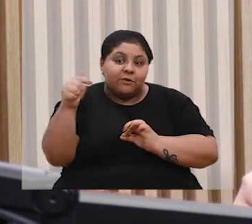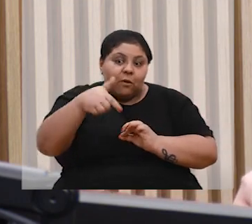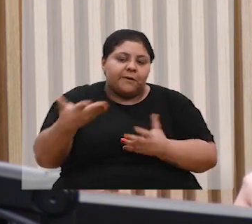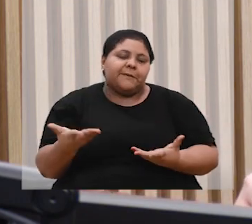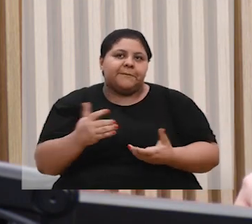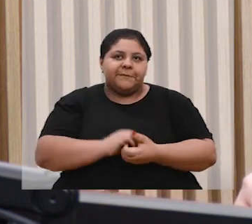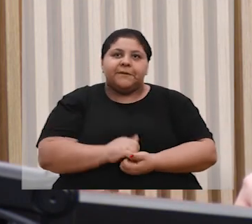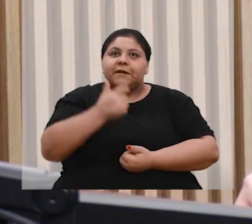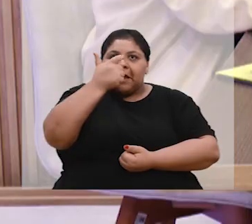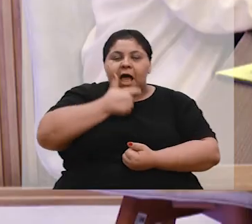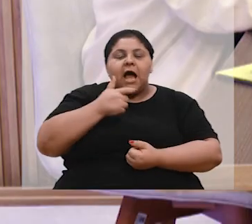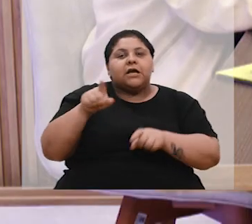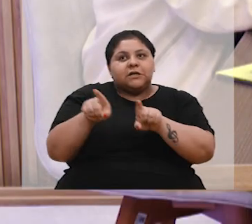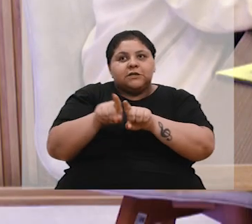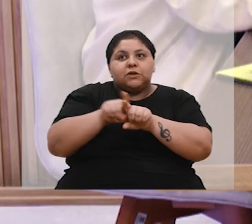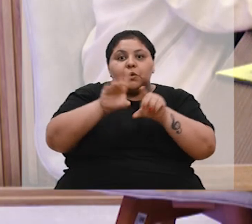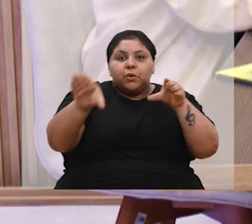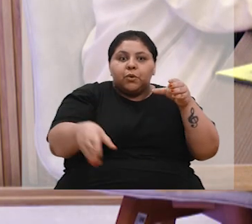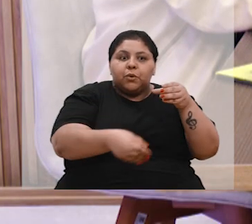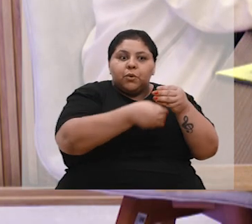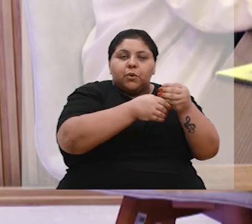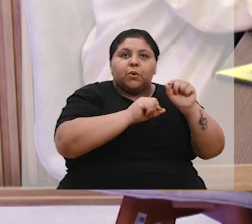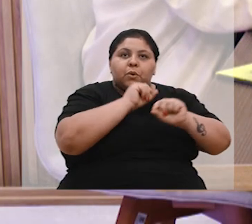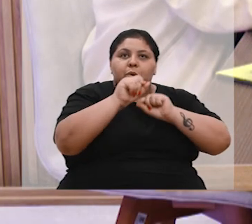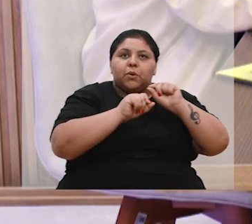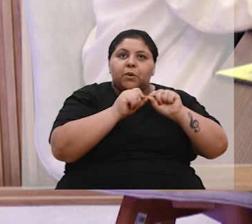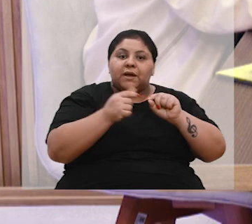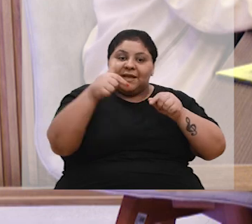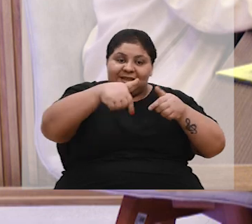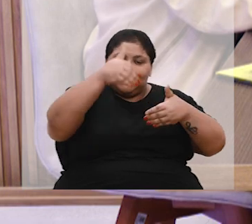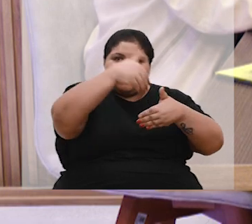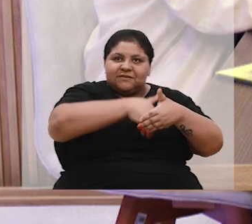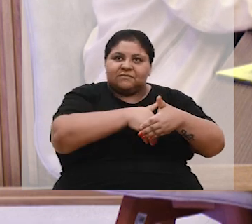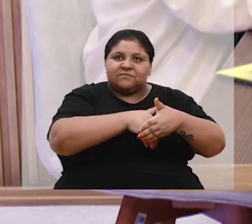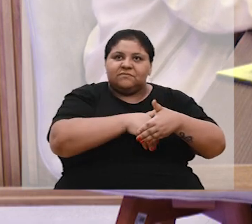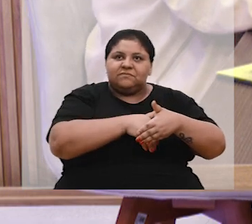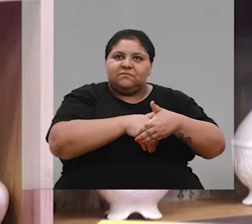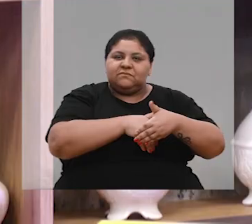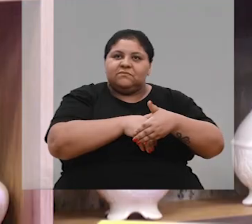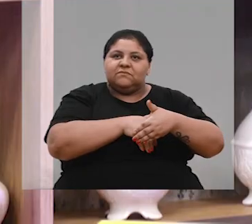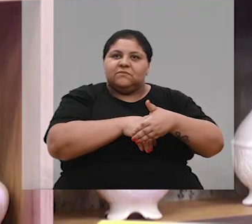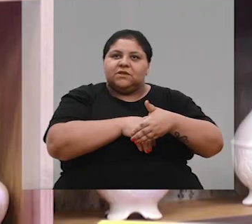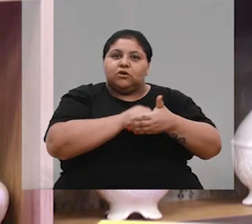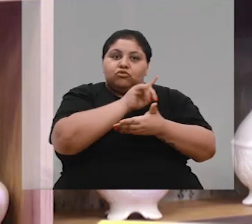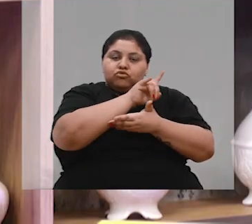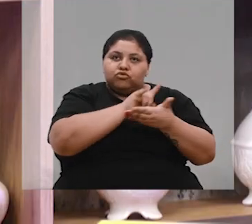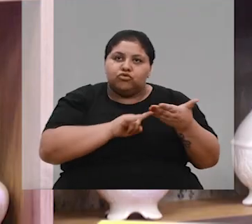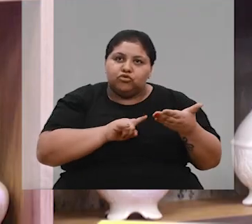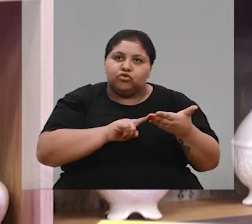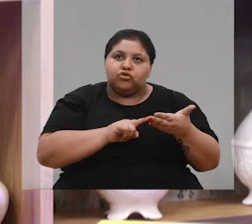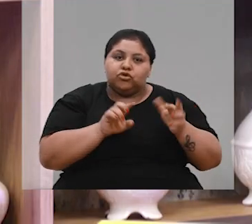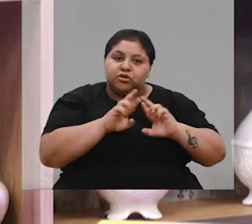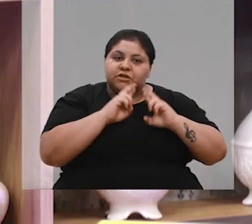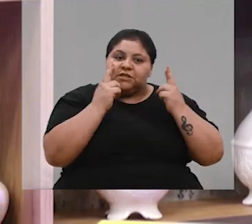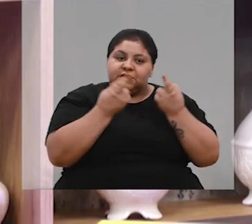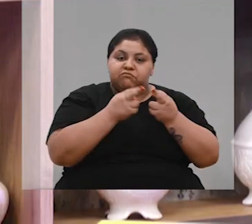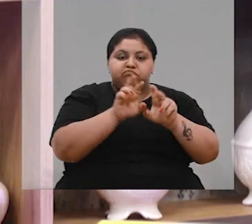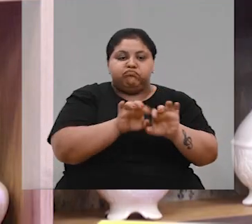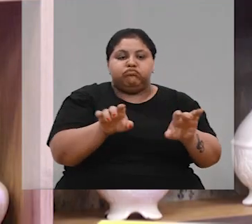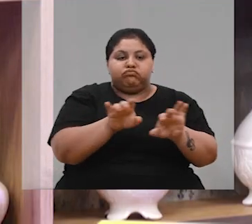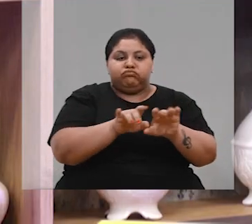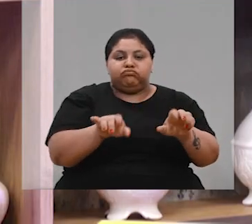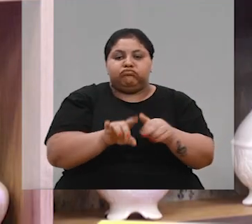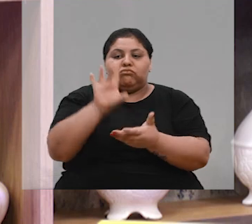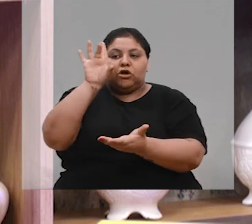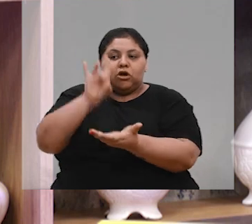né? E acho que muito disso também se soma ao que já é produzido aqui dentro, né? Os anais que vêm das sessões